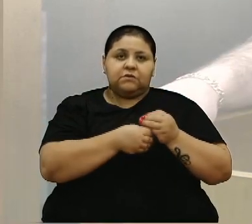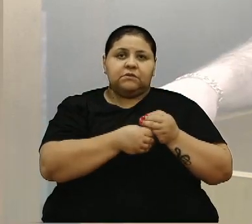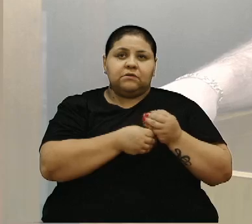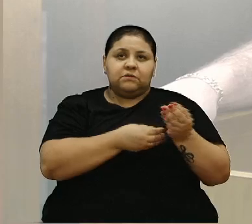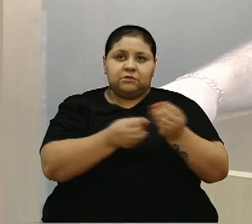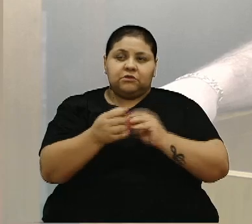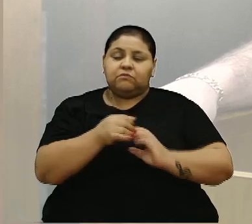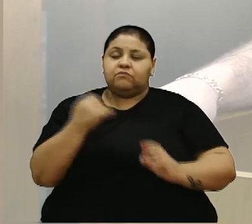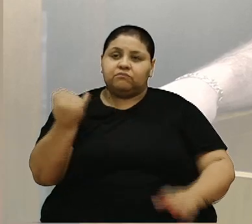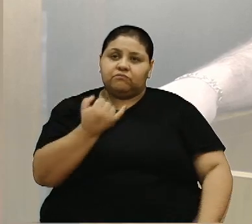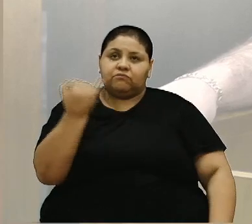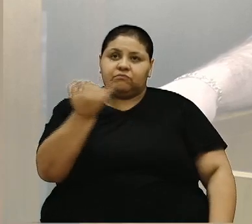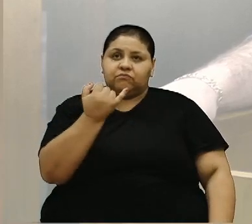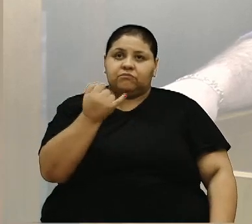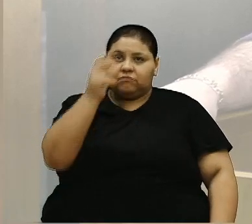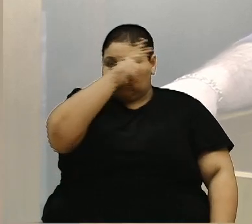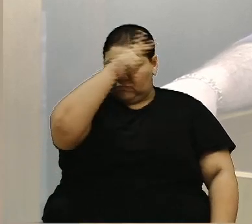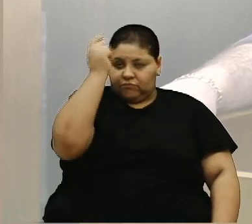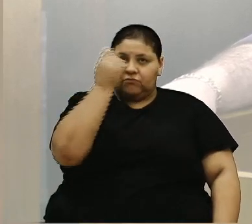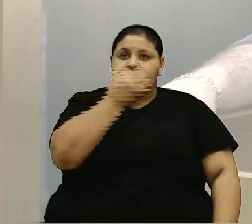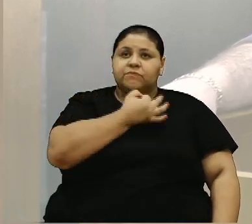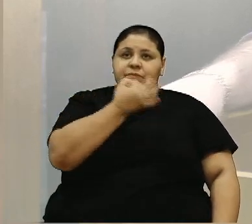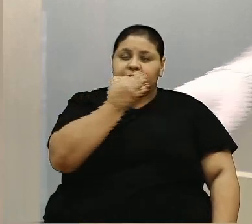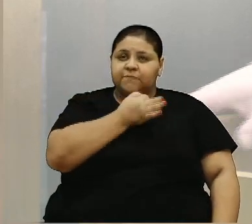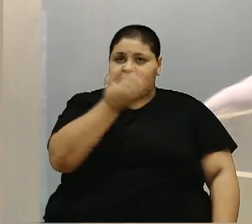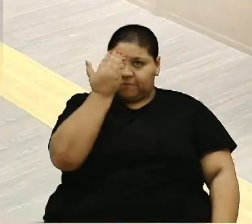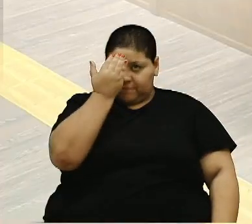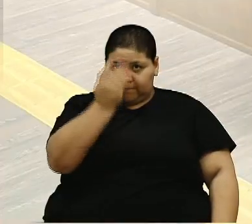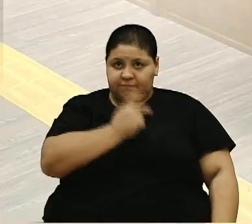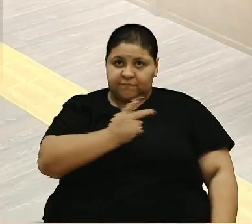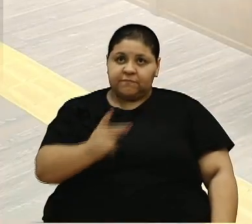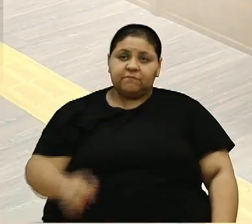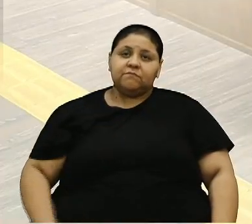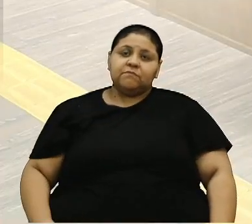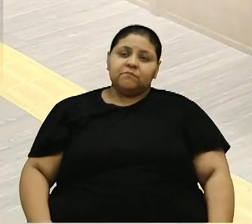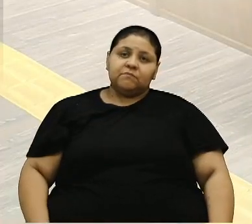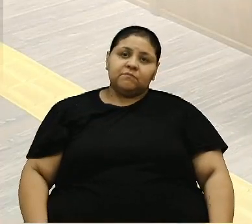relevância para o nosso município de Caxias do Sul. Obrigado, presidente. Obrigado.